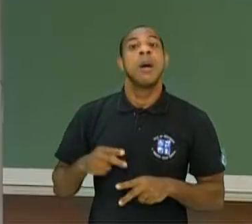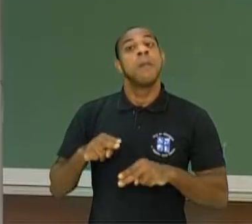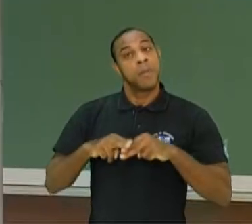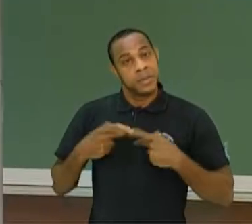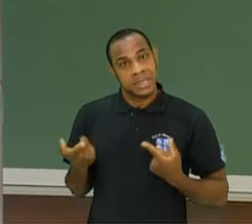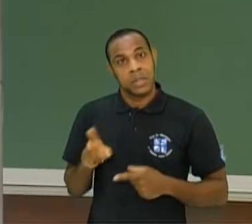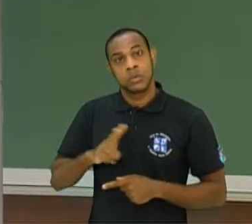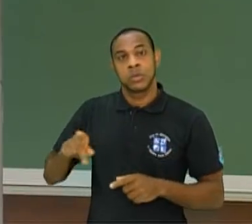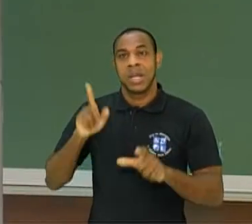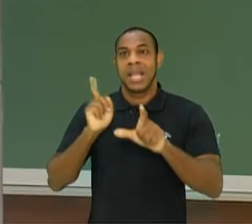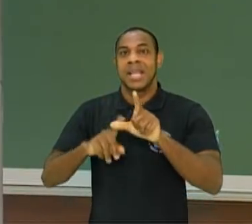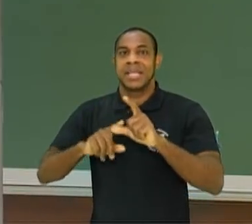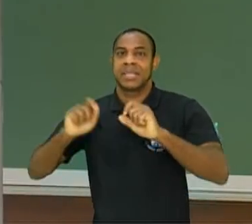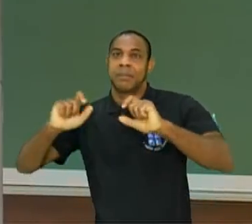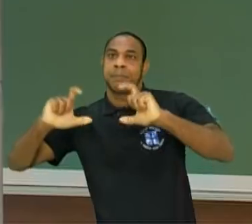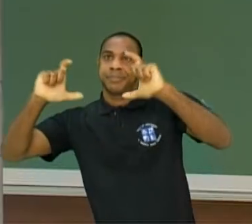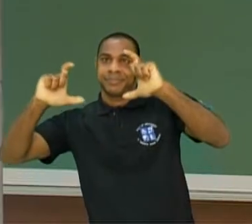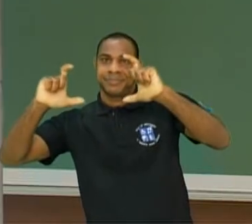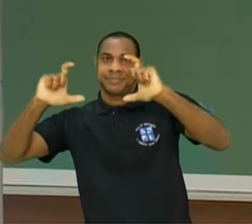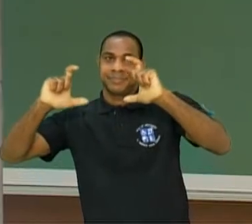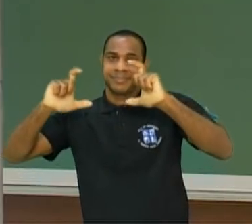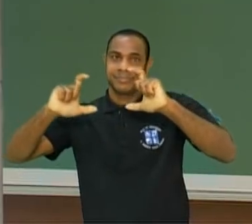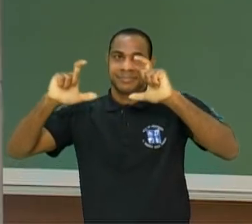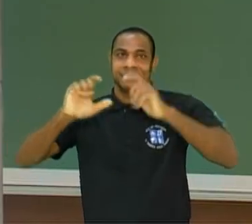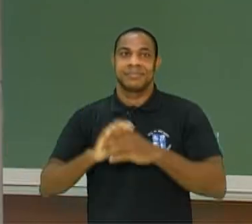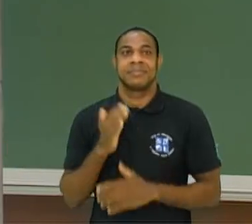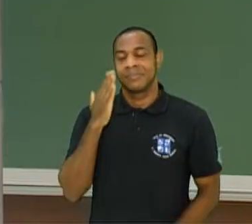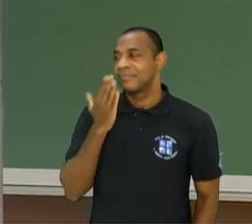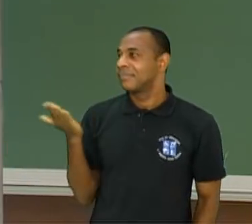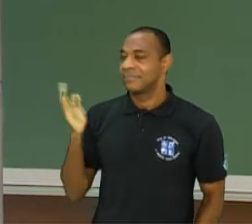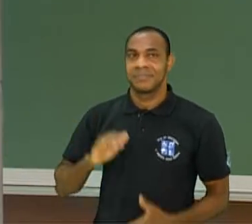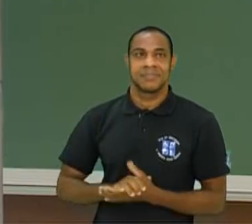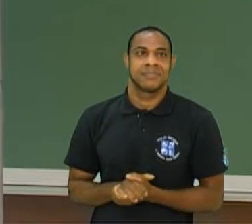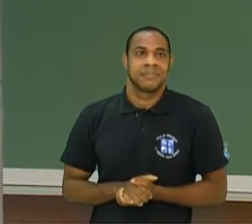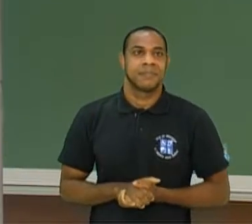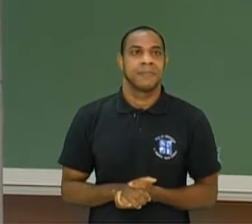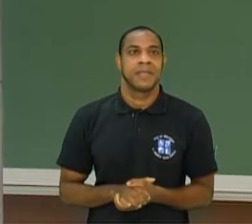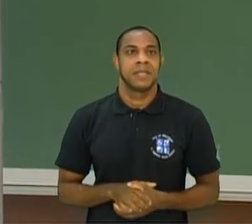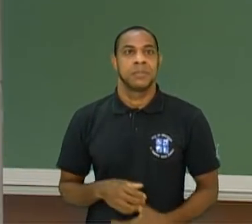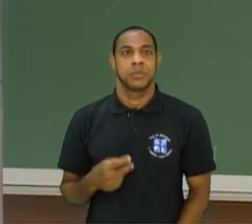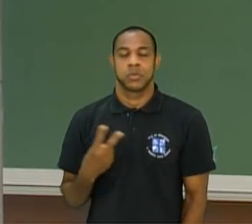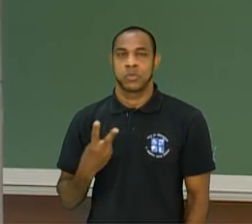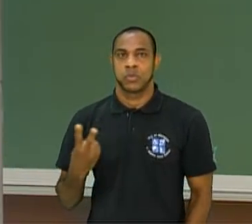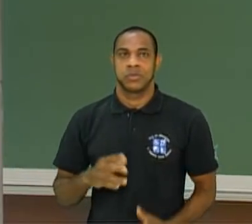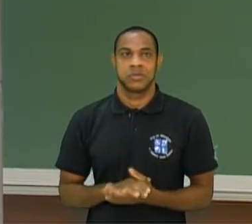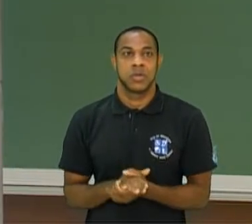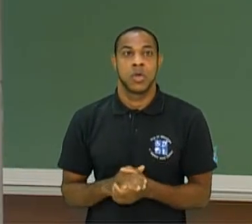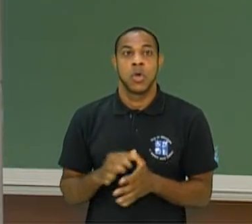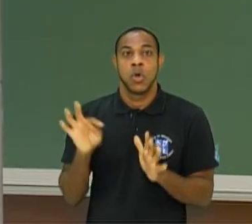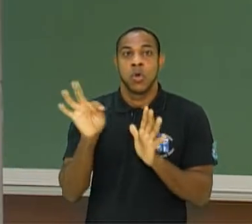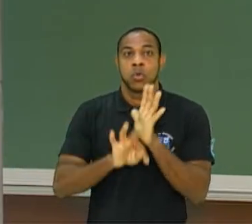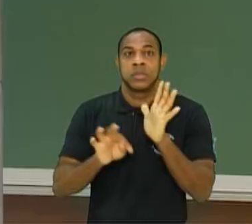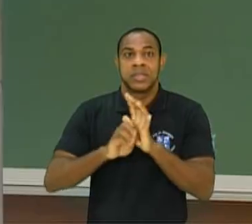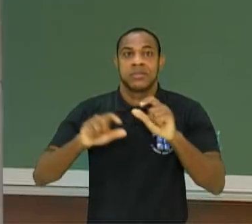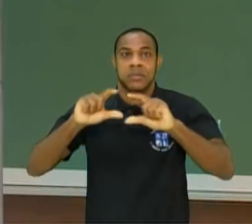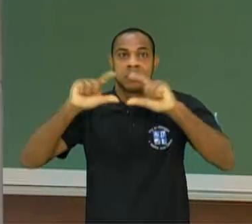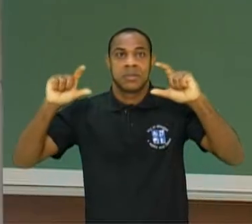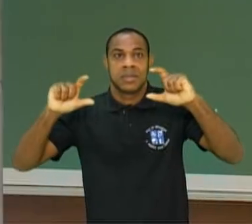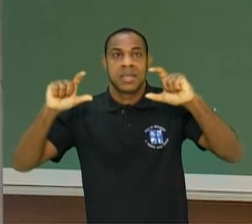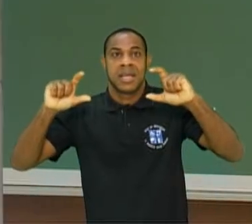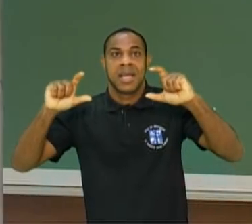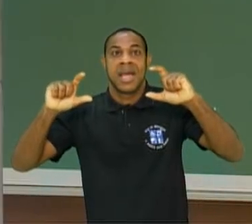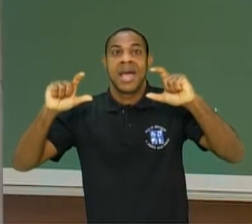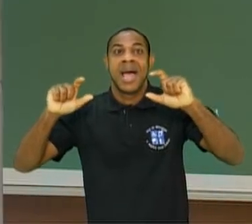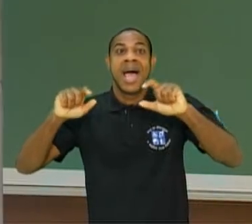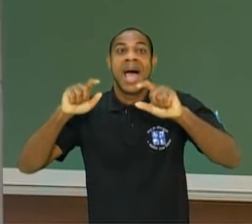alta. Number 2. No texto, o trecho Removing it is brutal. A palavra destacada se